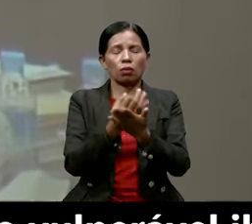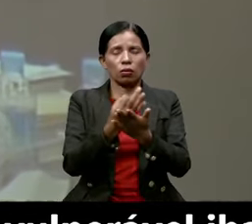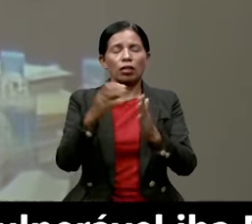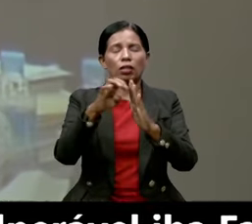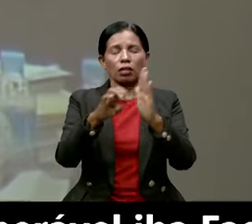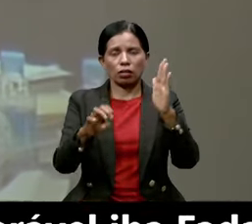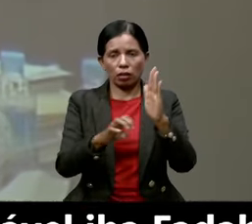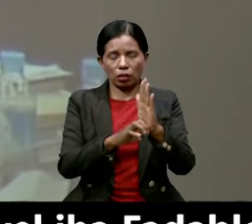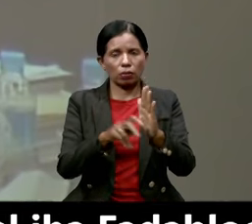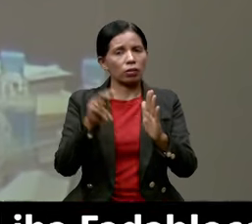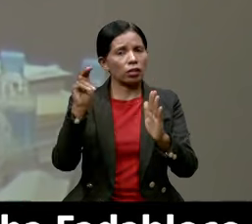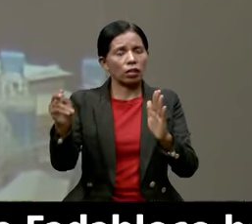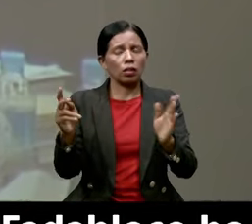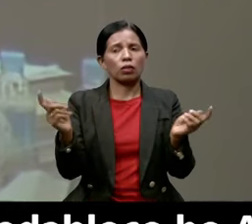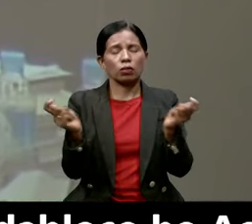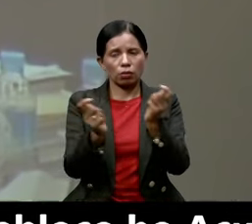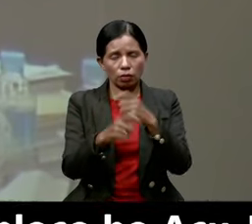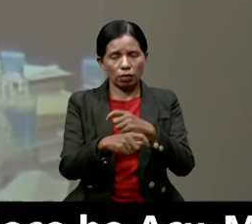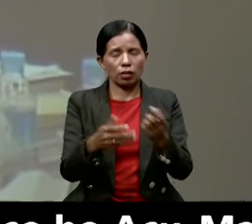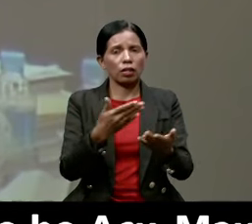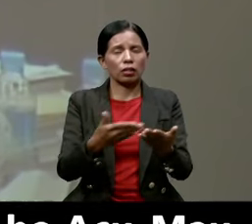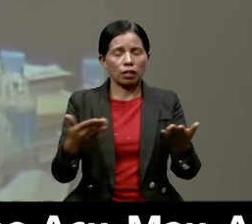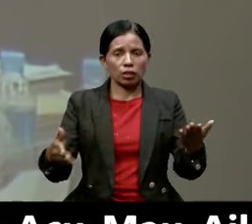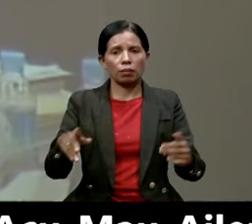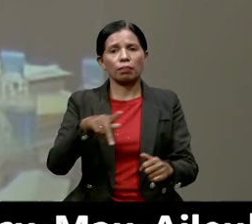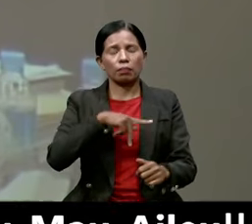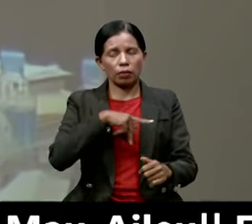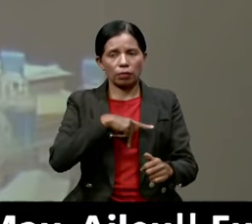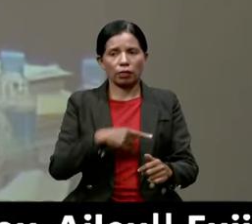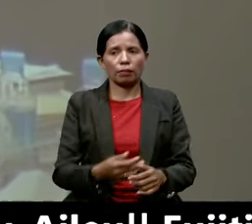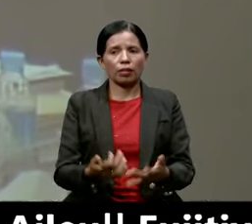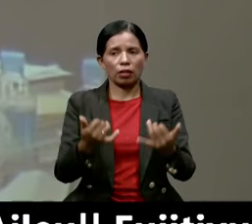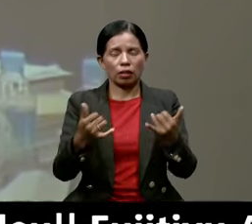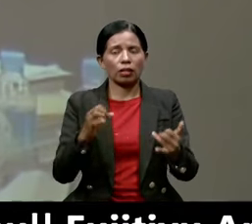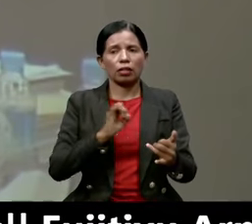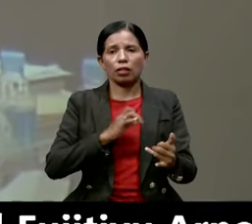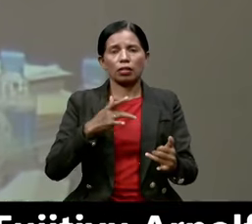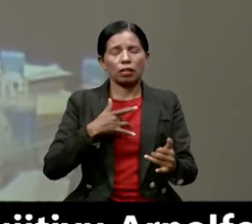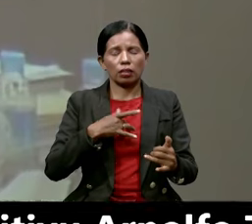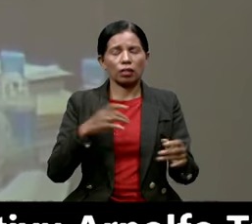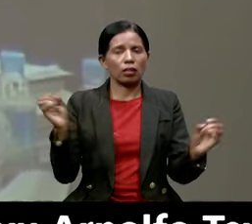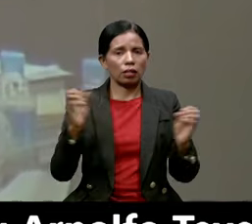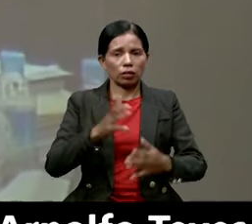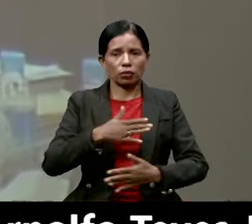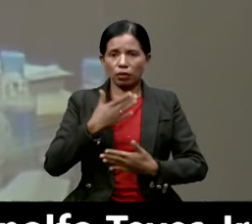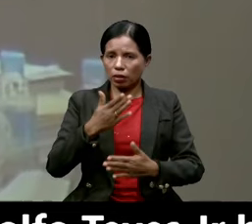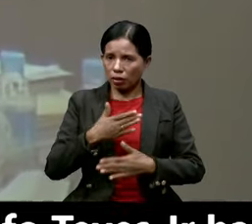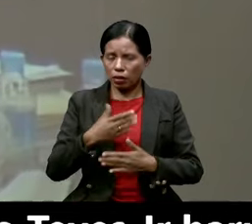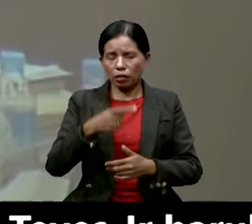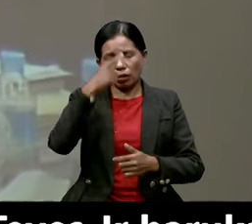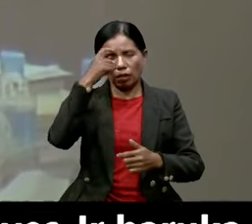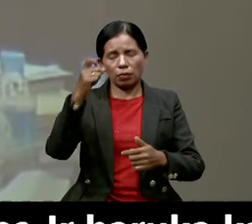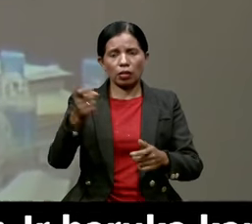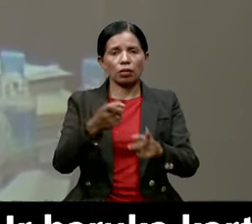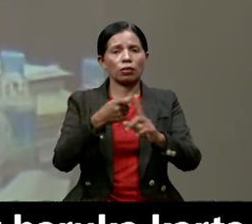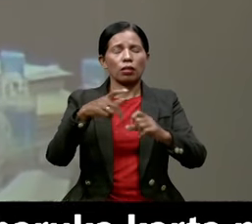fali ba sasan privada. E dane lamenta ter tebes. Tamba nemak parte husi